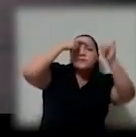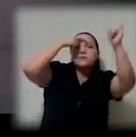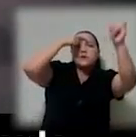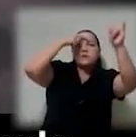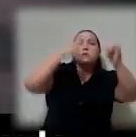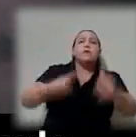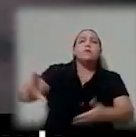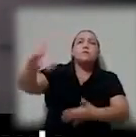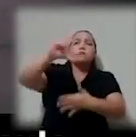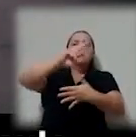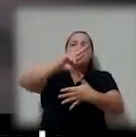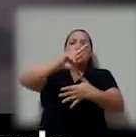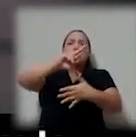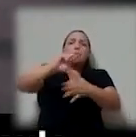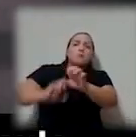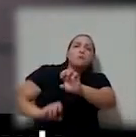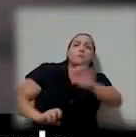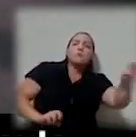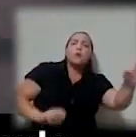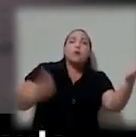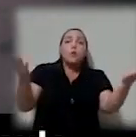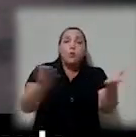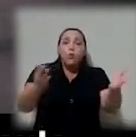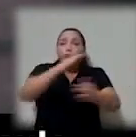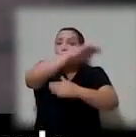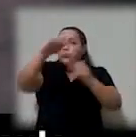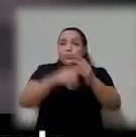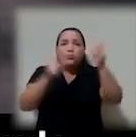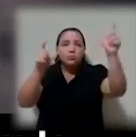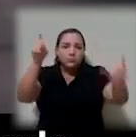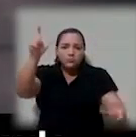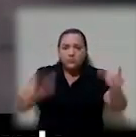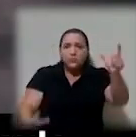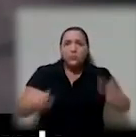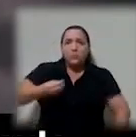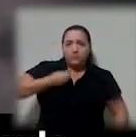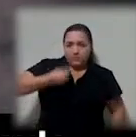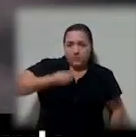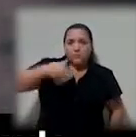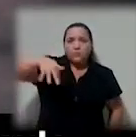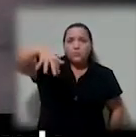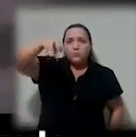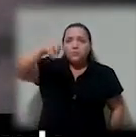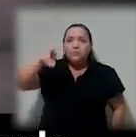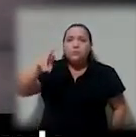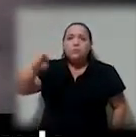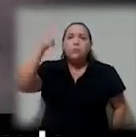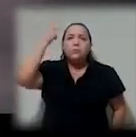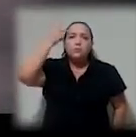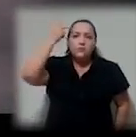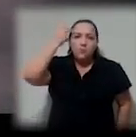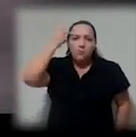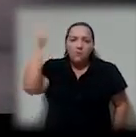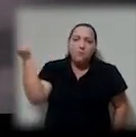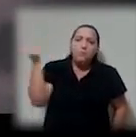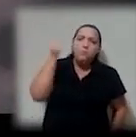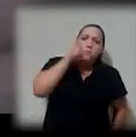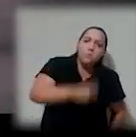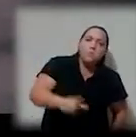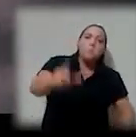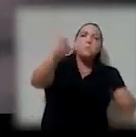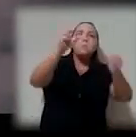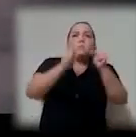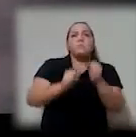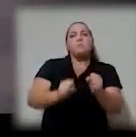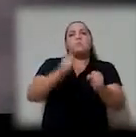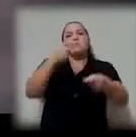Latina e hoje todos aqueles que participaram do Fórum de São Paulo chegaram